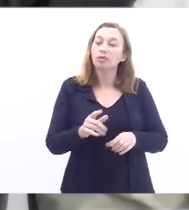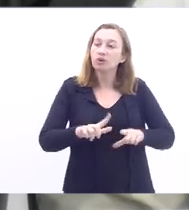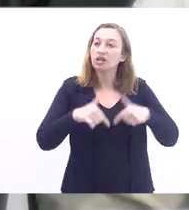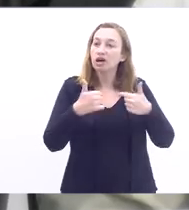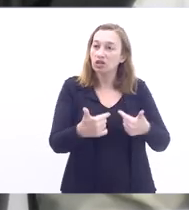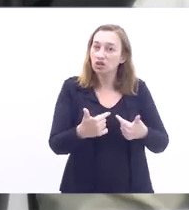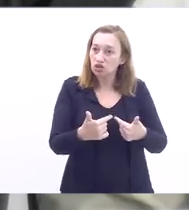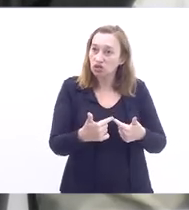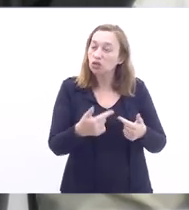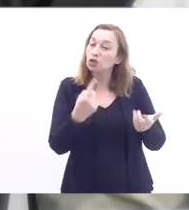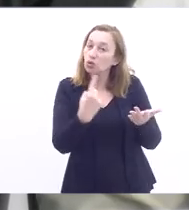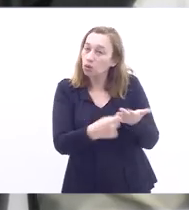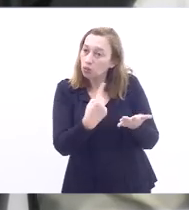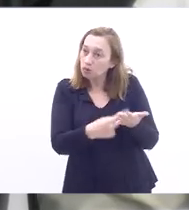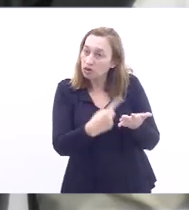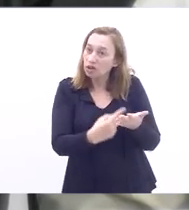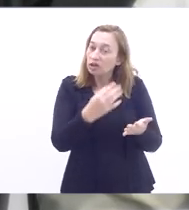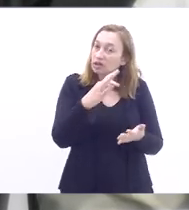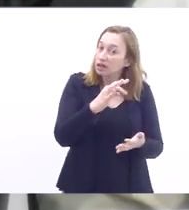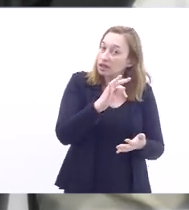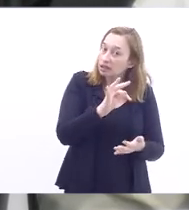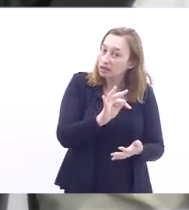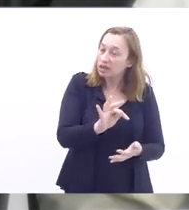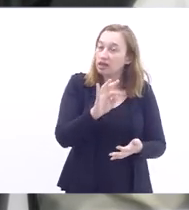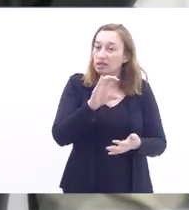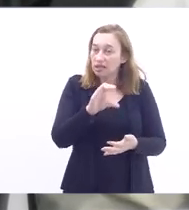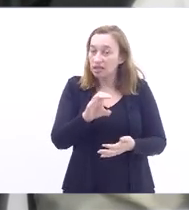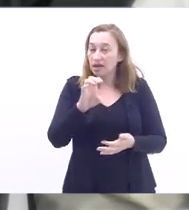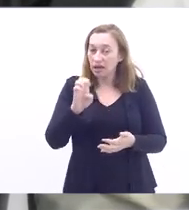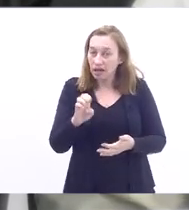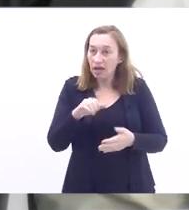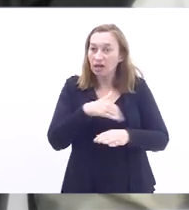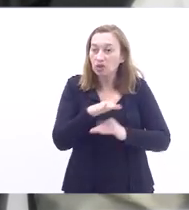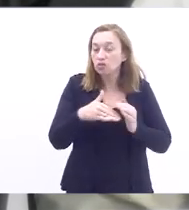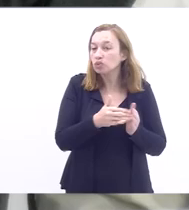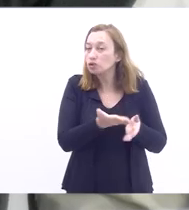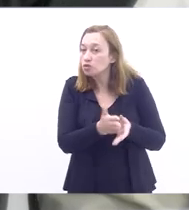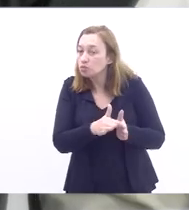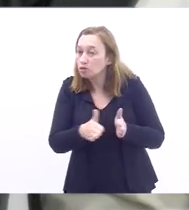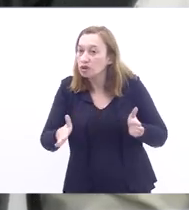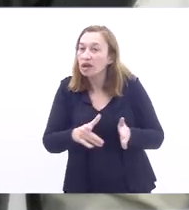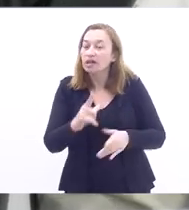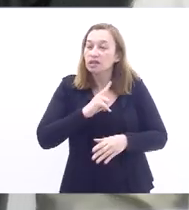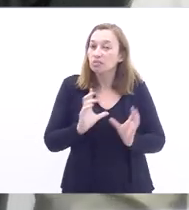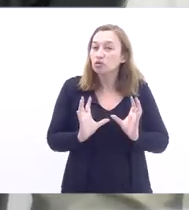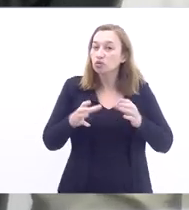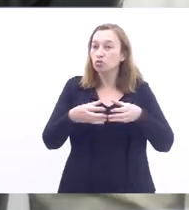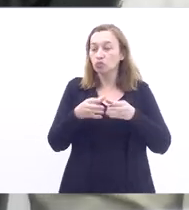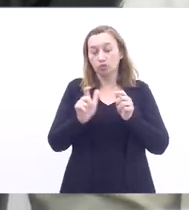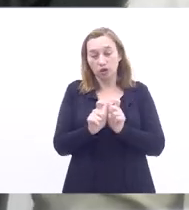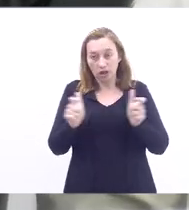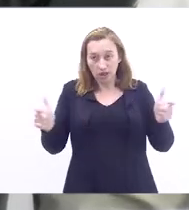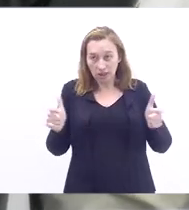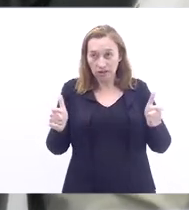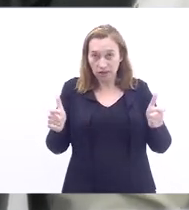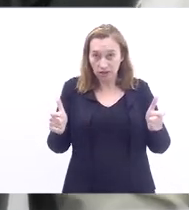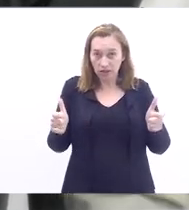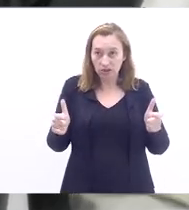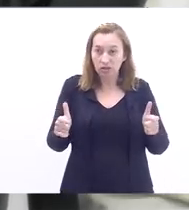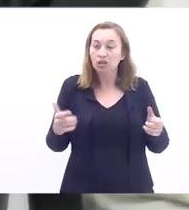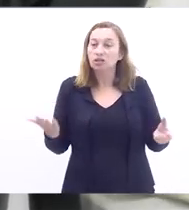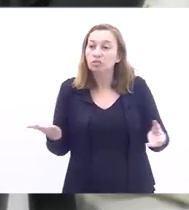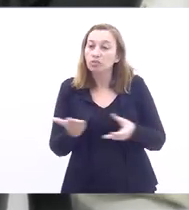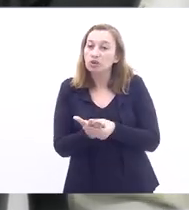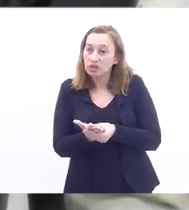aplicar o que combinamos com o terceiro a todos os processos mas já temos um grupo grande de